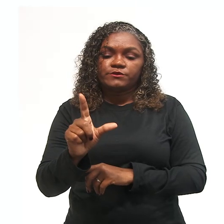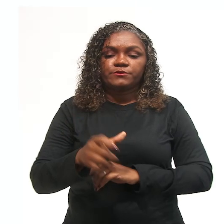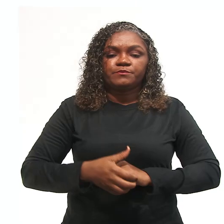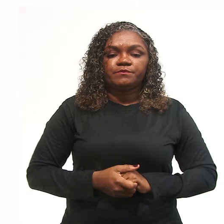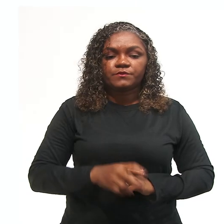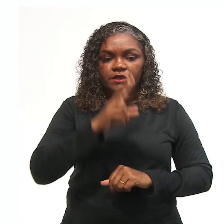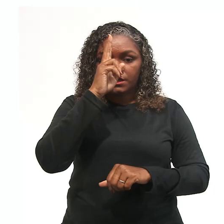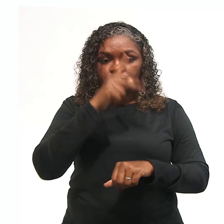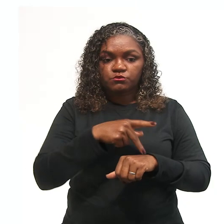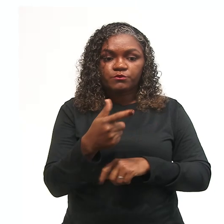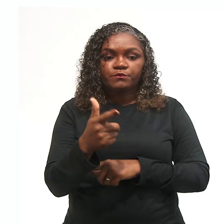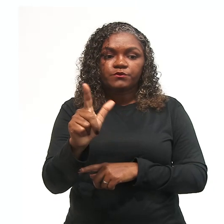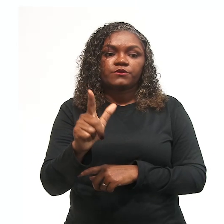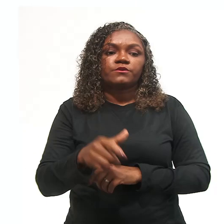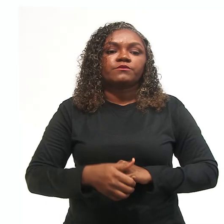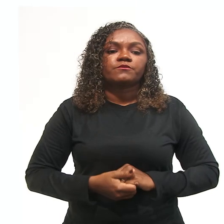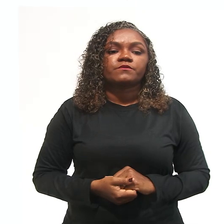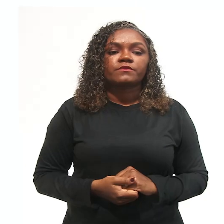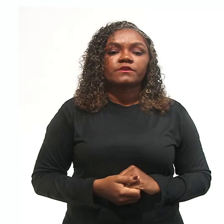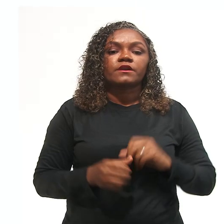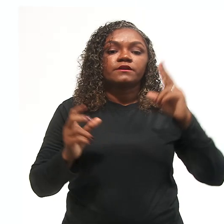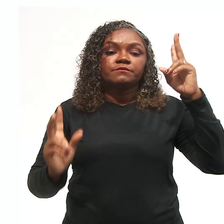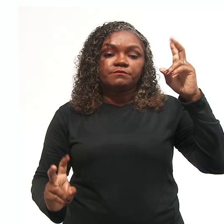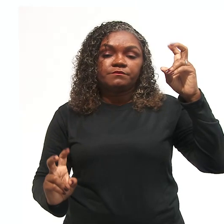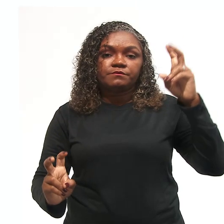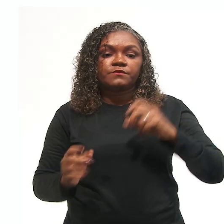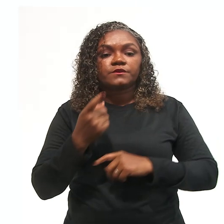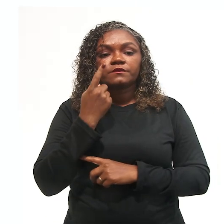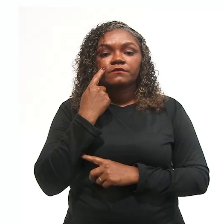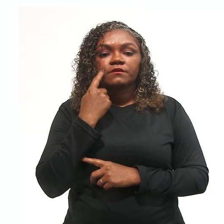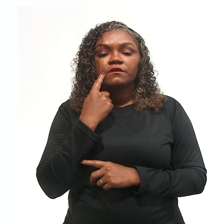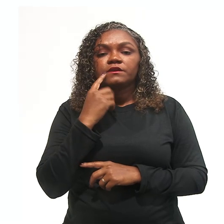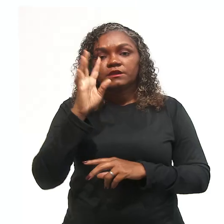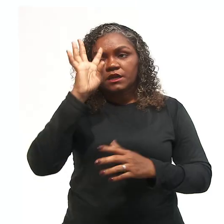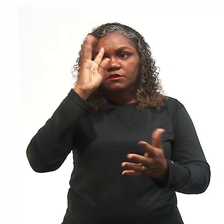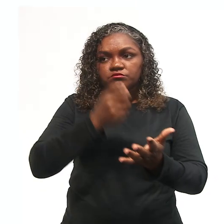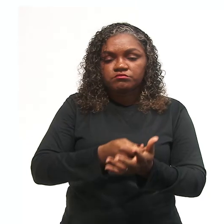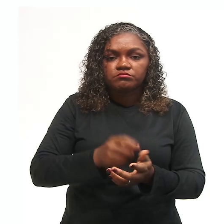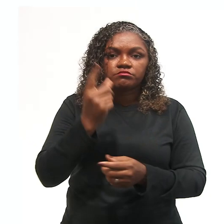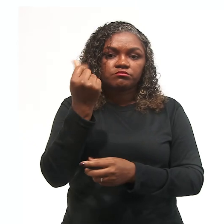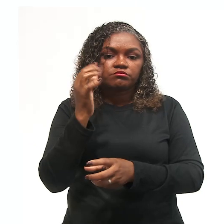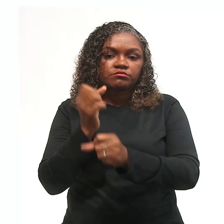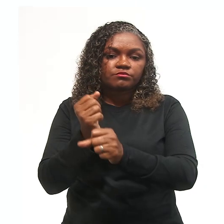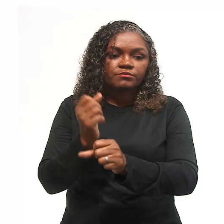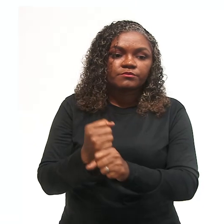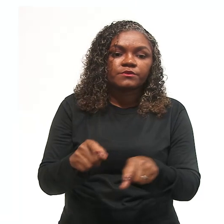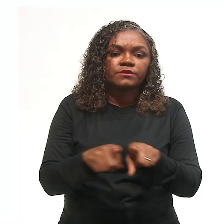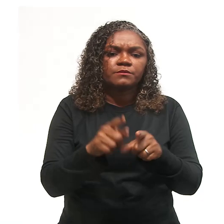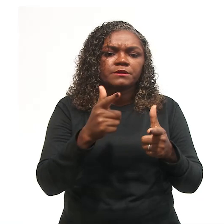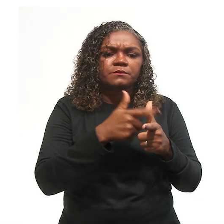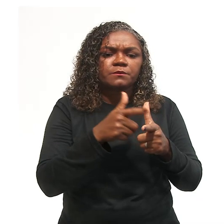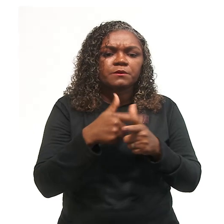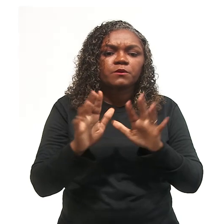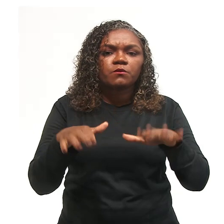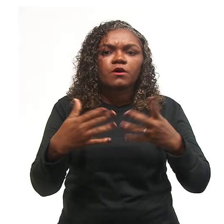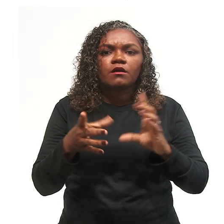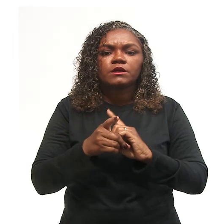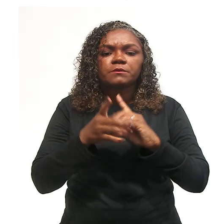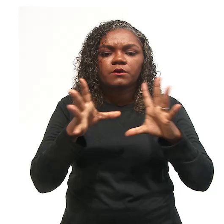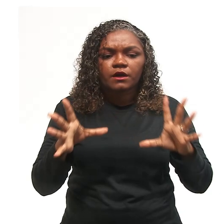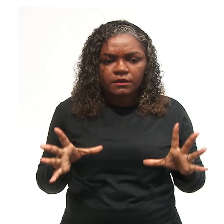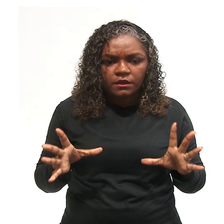ainda finalizar, né? Então, essas decisões orçamentárias, os problemas centrais de uma ordem democrática,